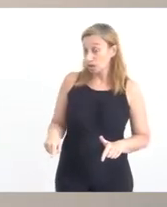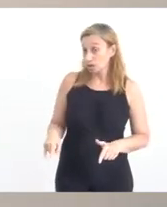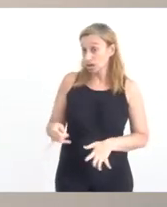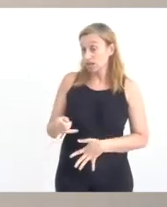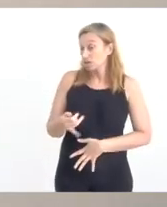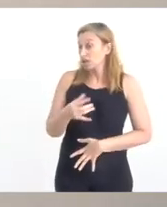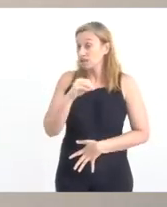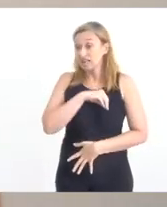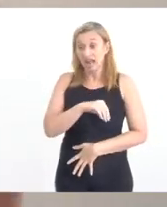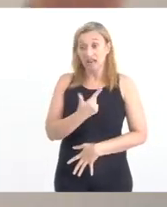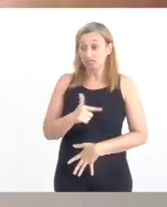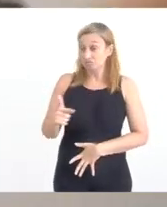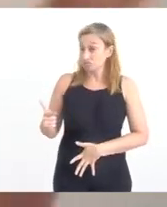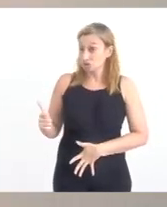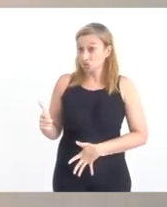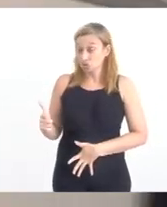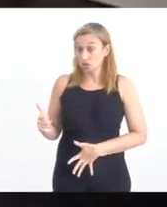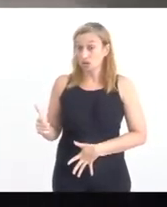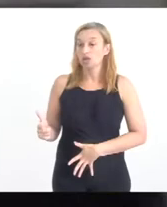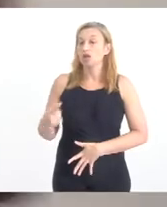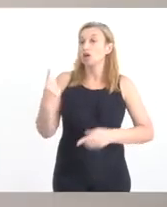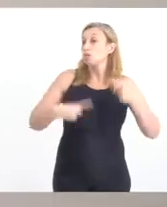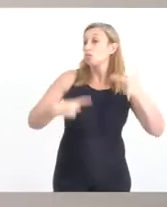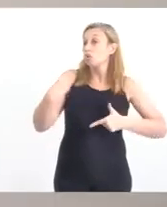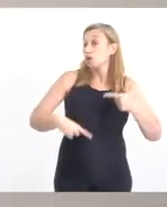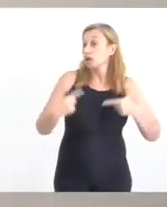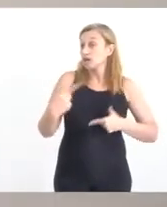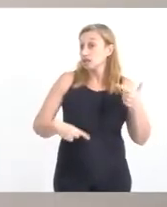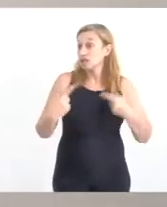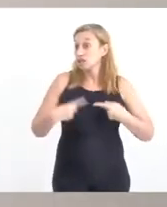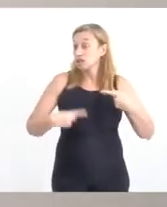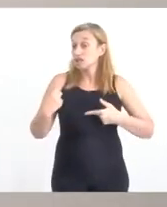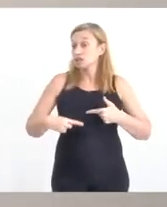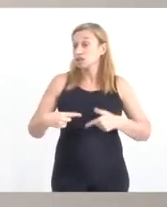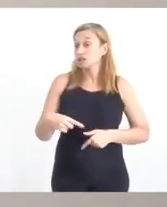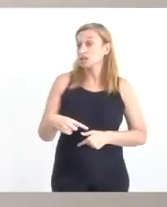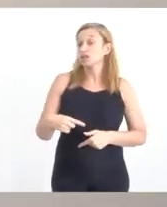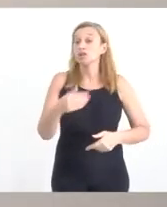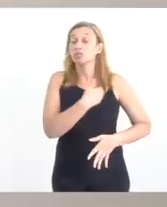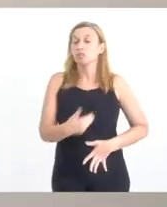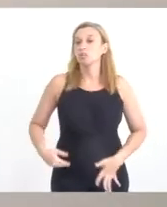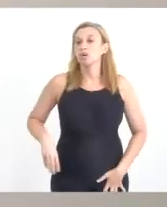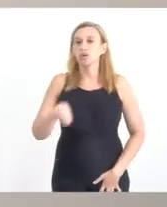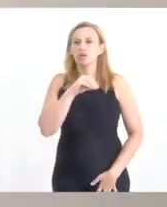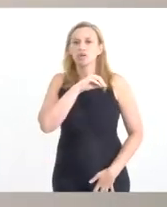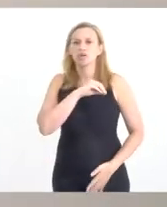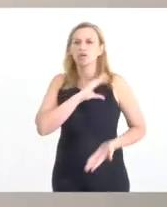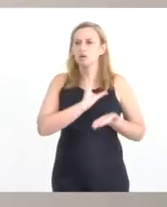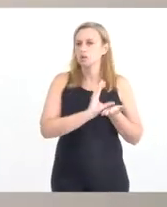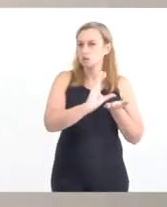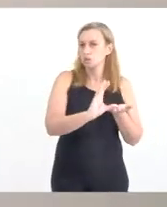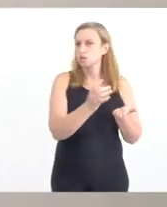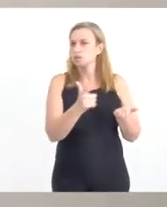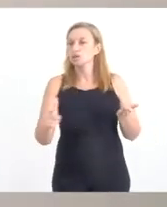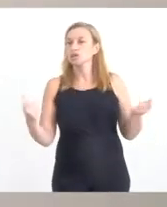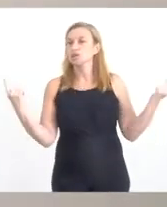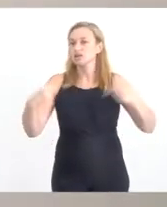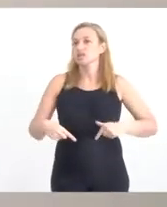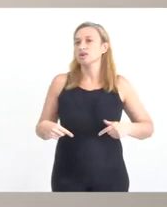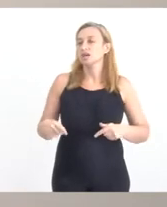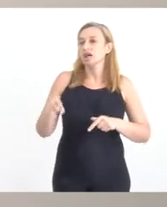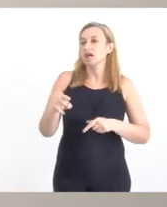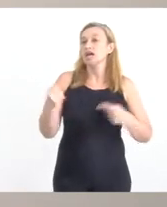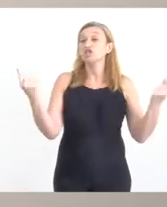sem salário que deixou as políticas públicas sem orçamento e que um desafio é a disputa do dinheiro público